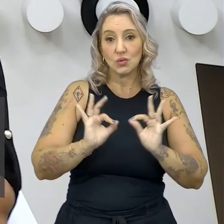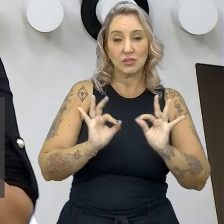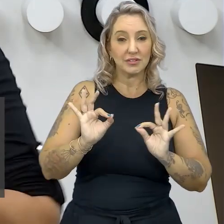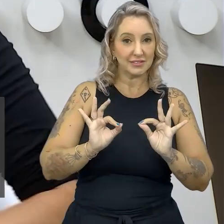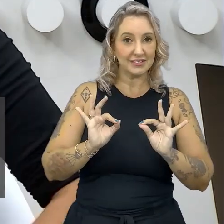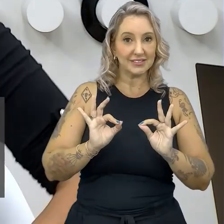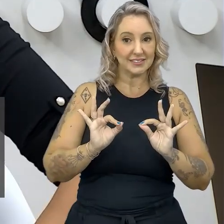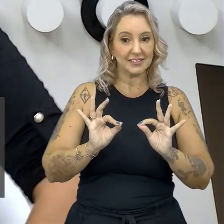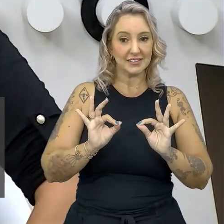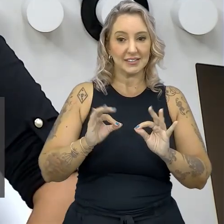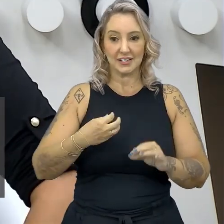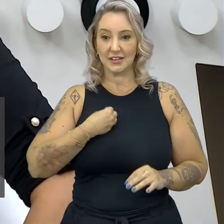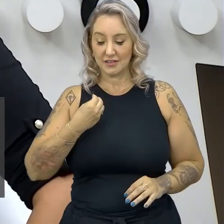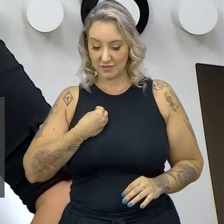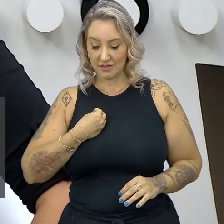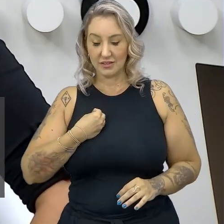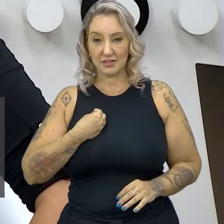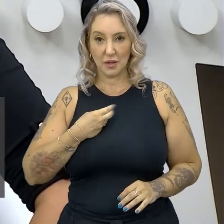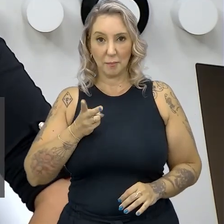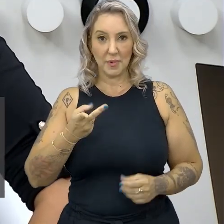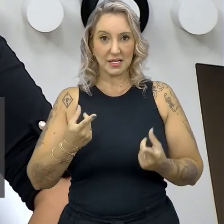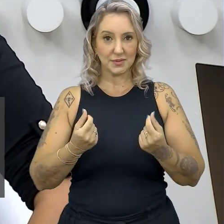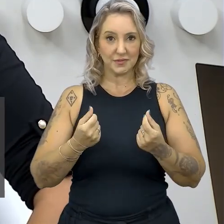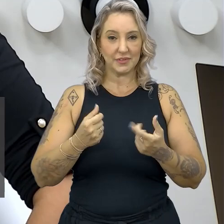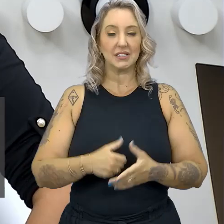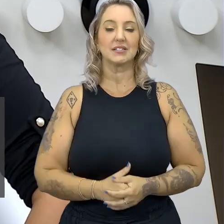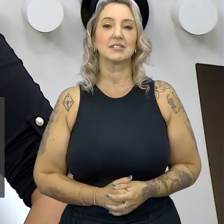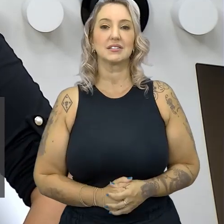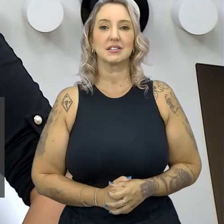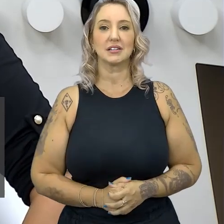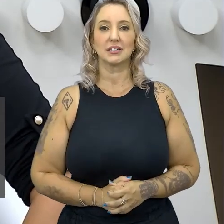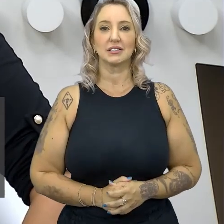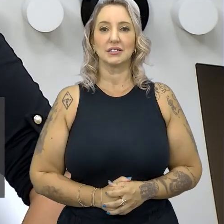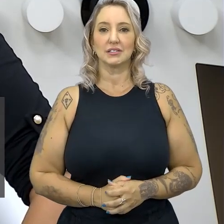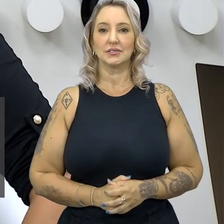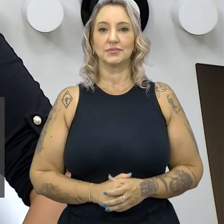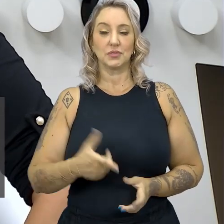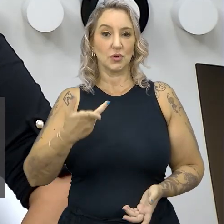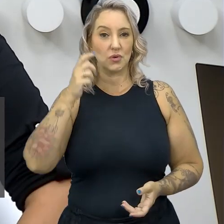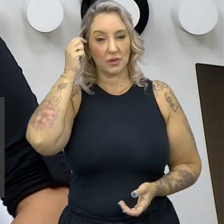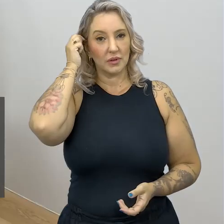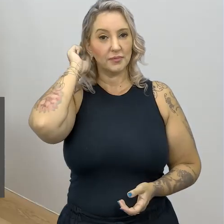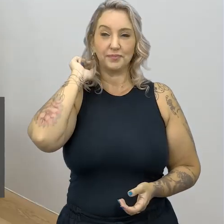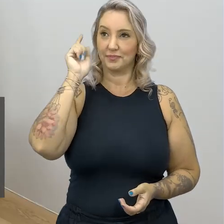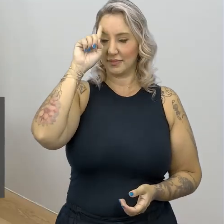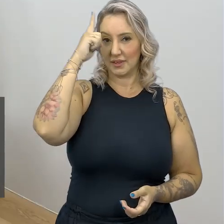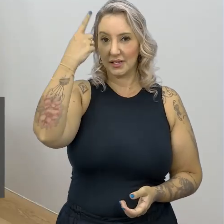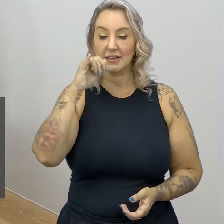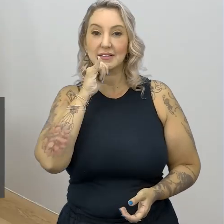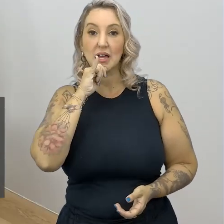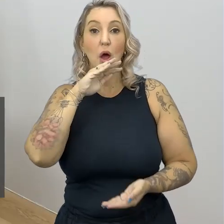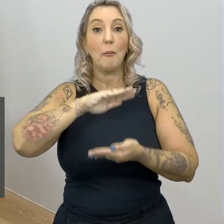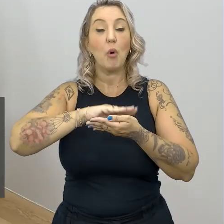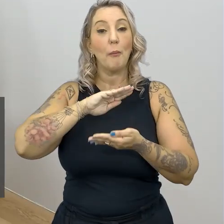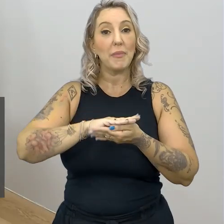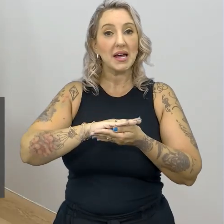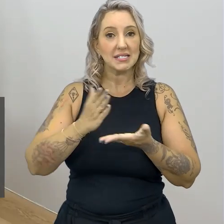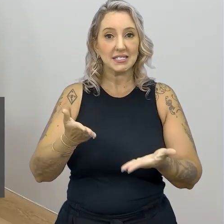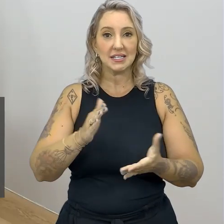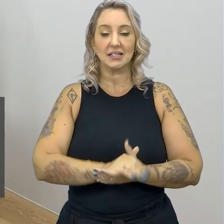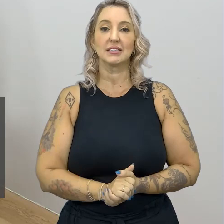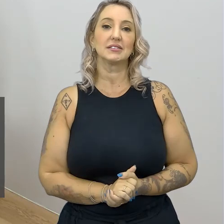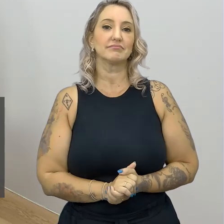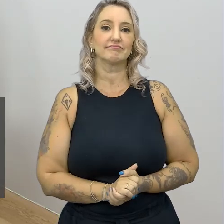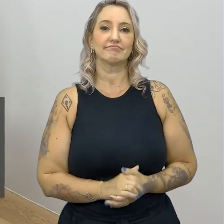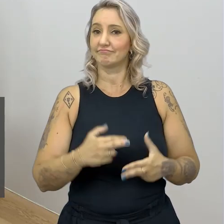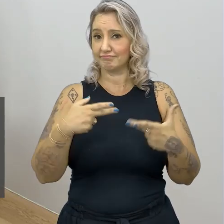na vida financeira mesmo, ou ideias para, por exemplo, de poupança, coisas